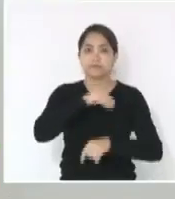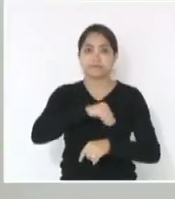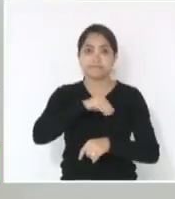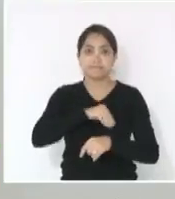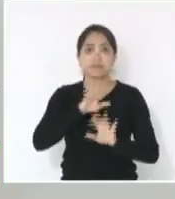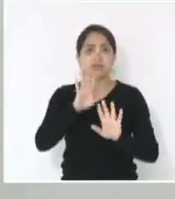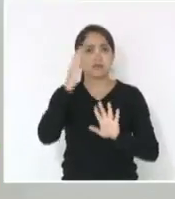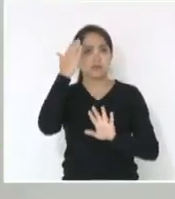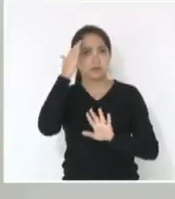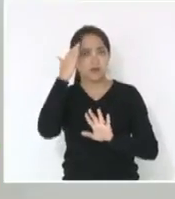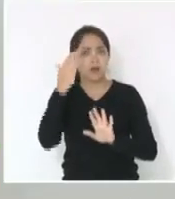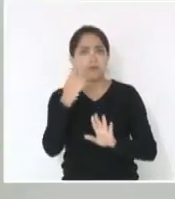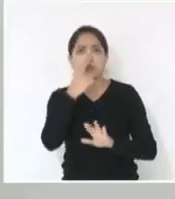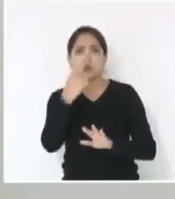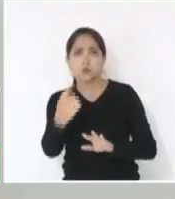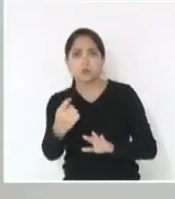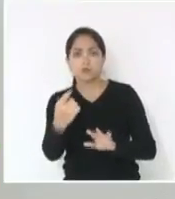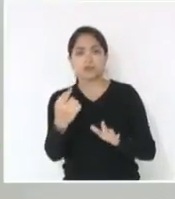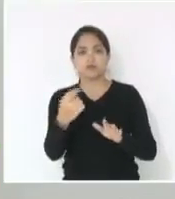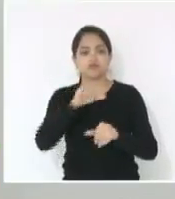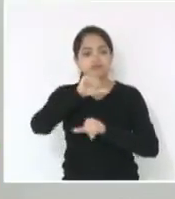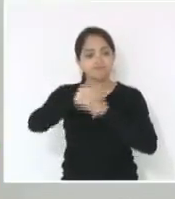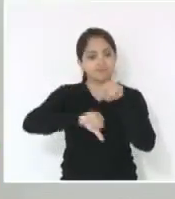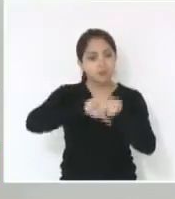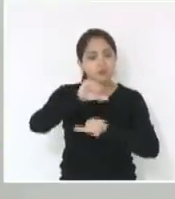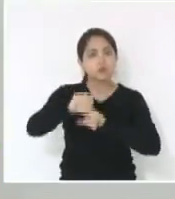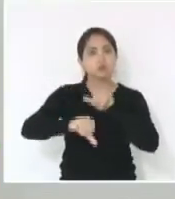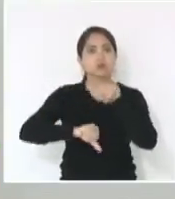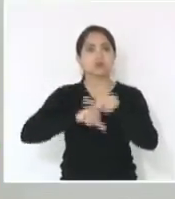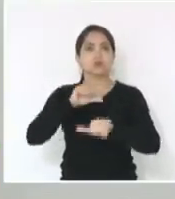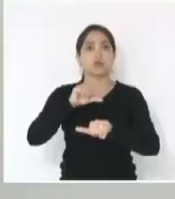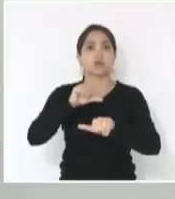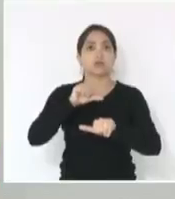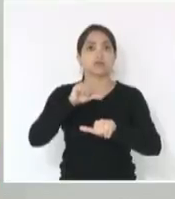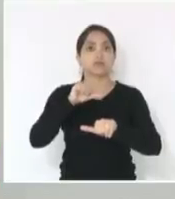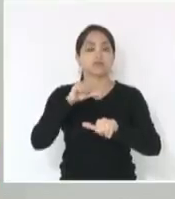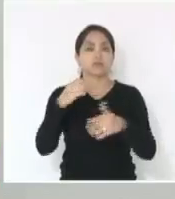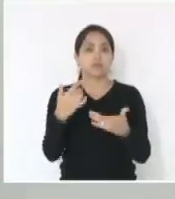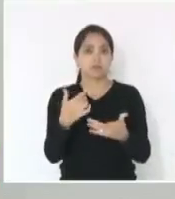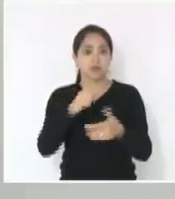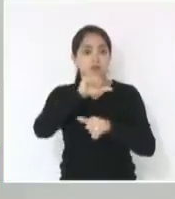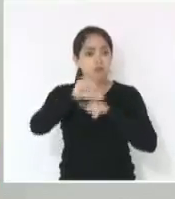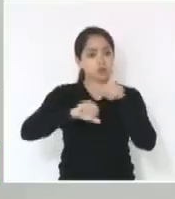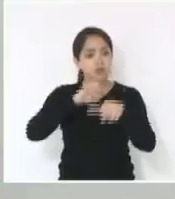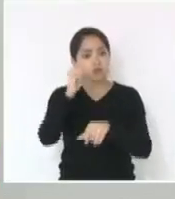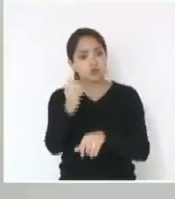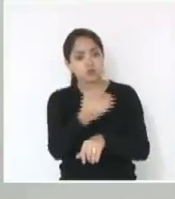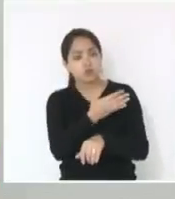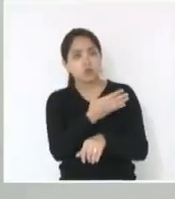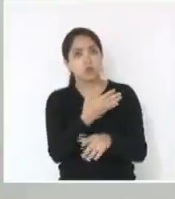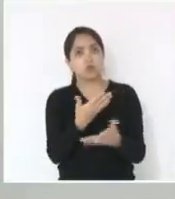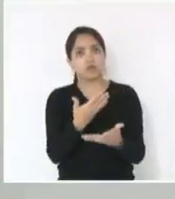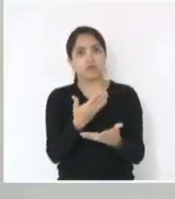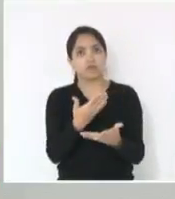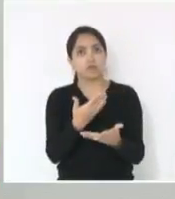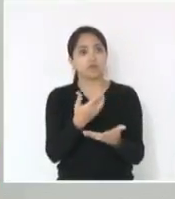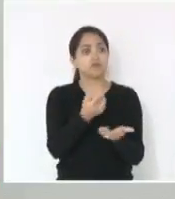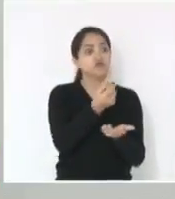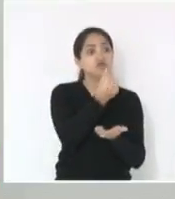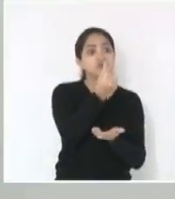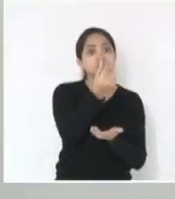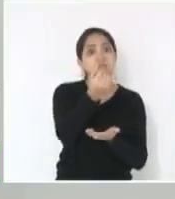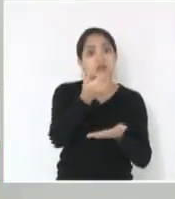lixo se transformou no luxo. O lixo se transformou numa moeda social, senhor presidente,